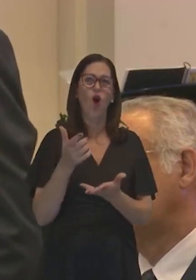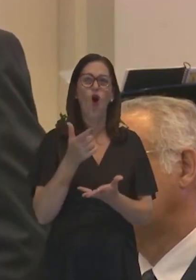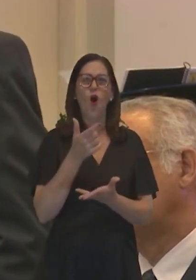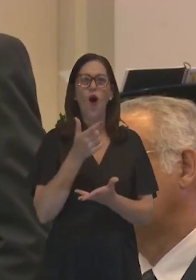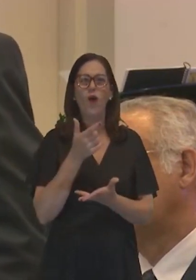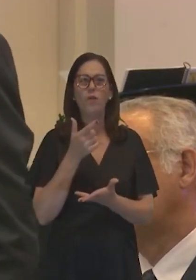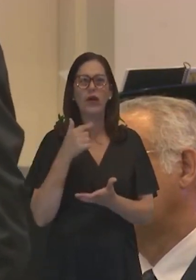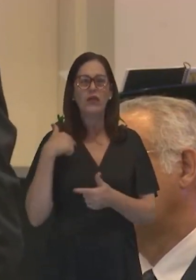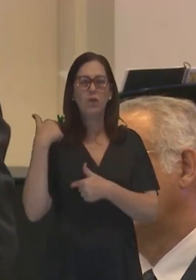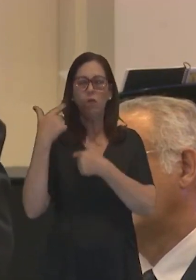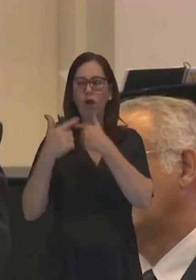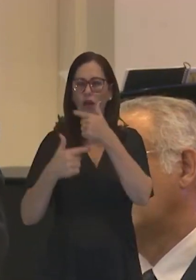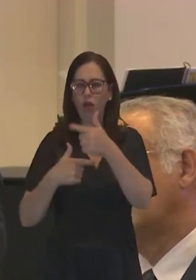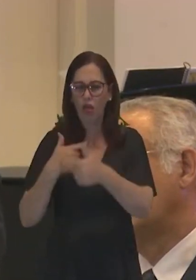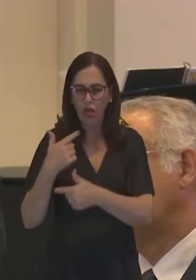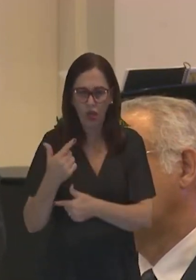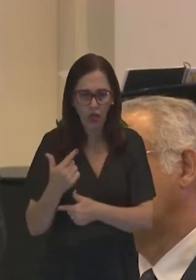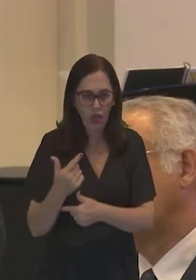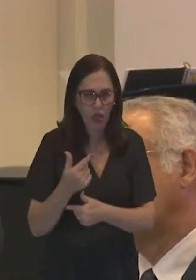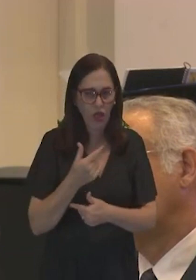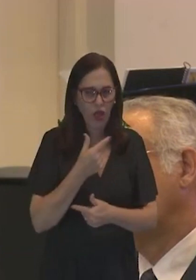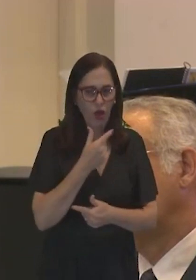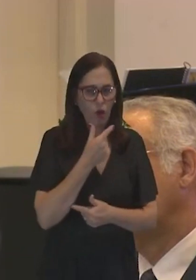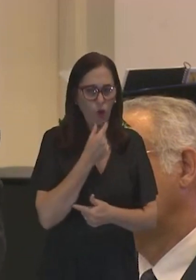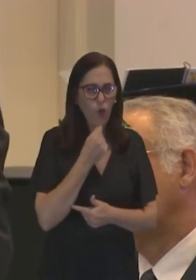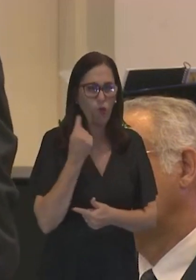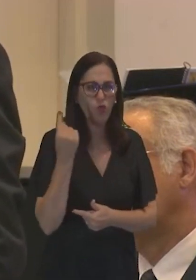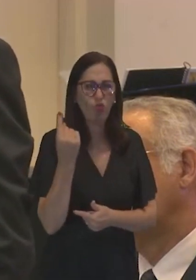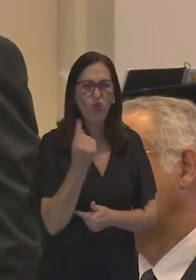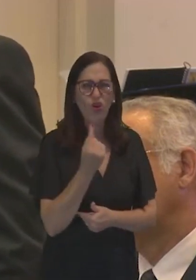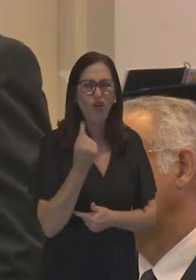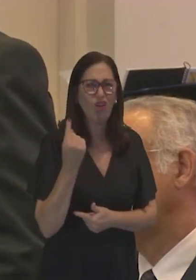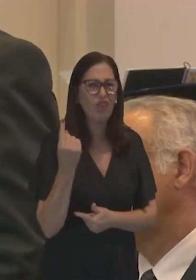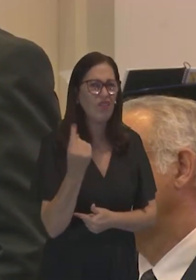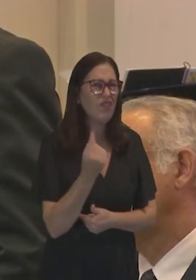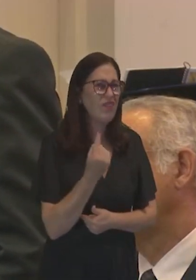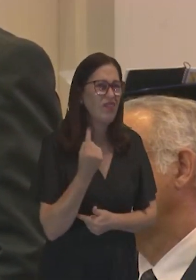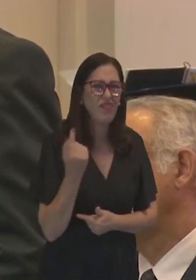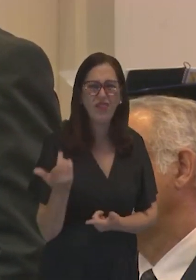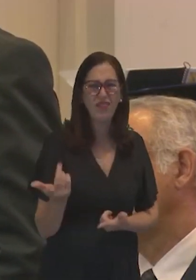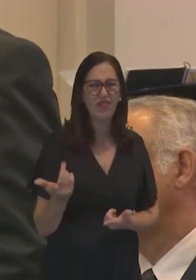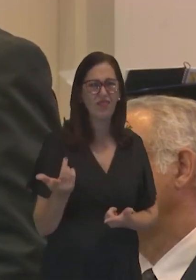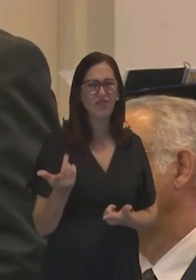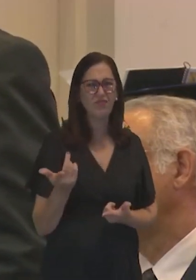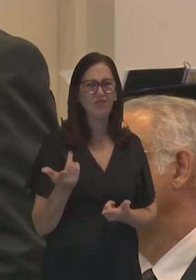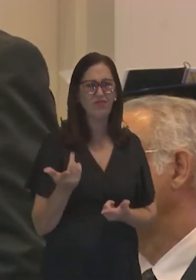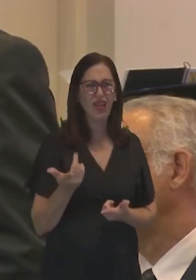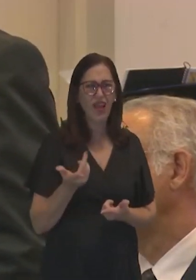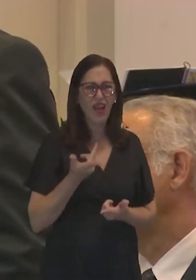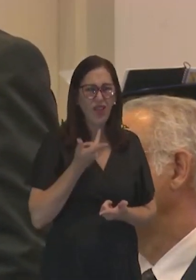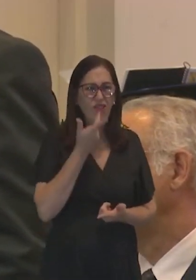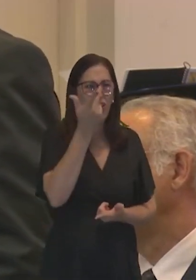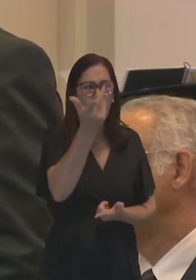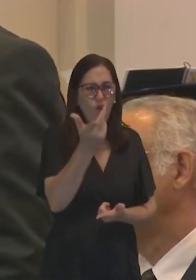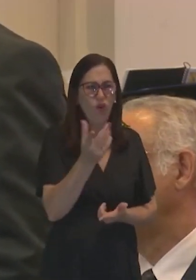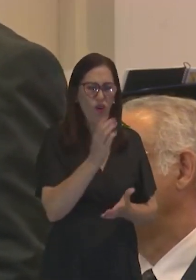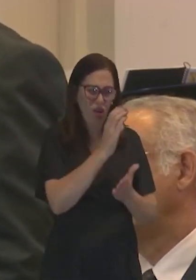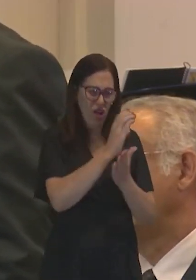profundamente solitário, a ponto dele afirmar lá em Eclesiastes 4, no verso 9, o